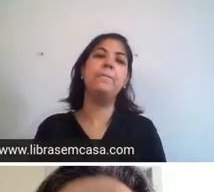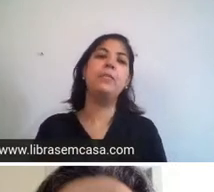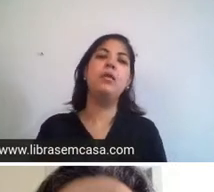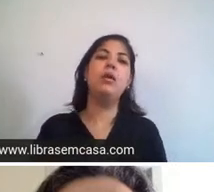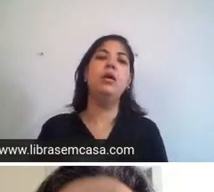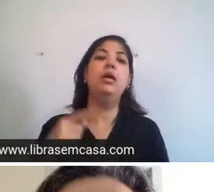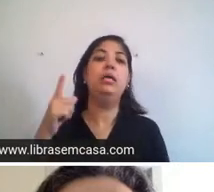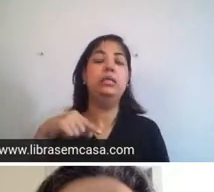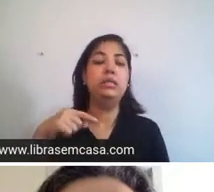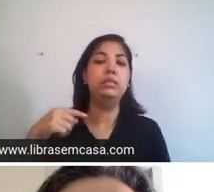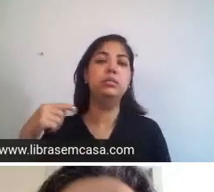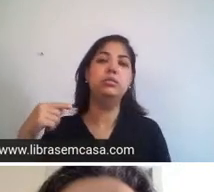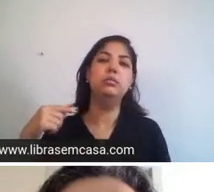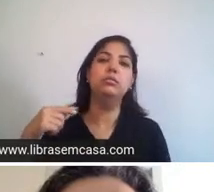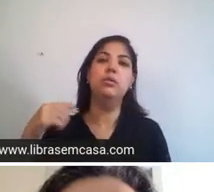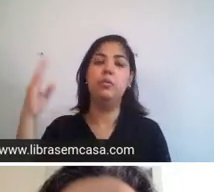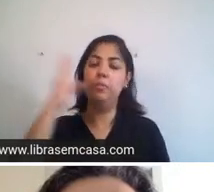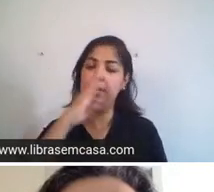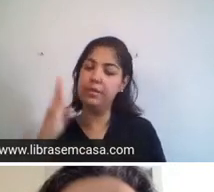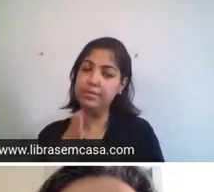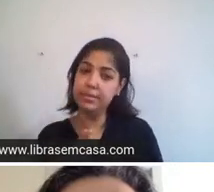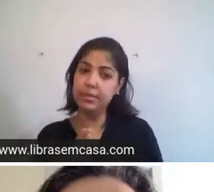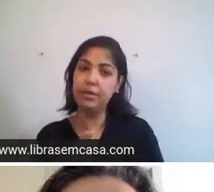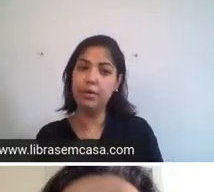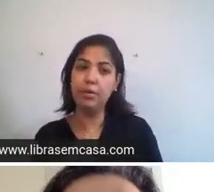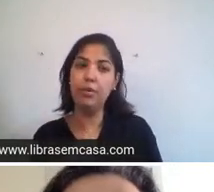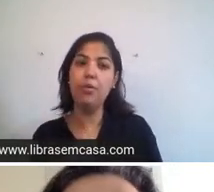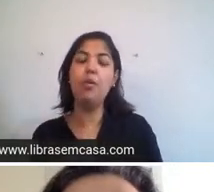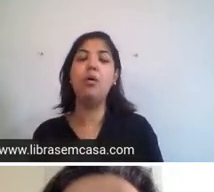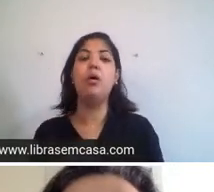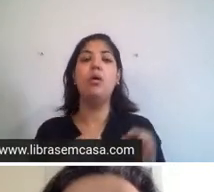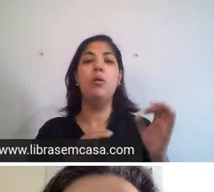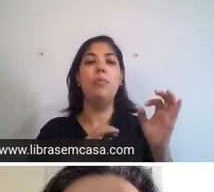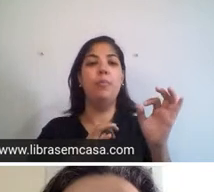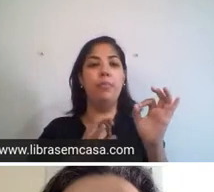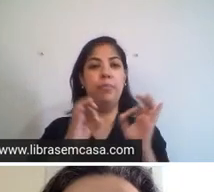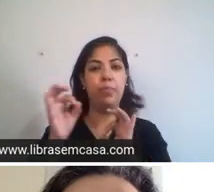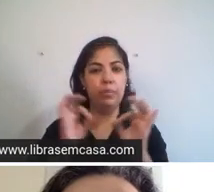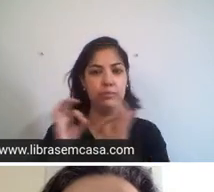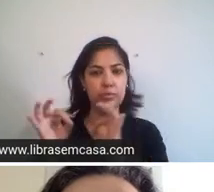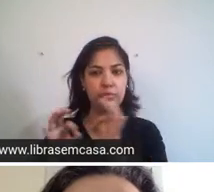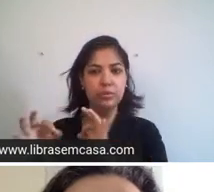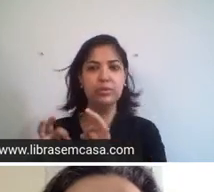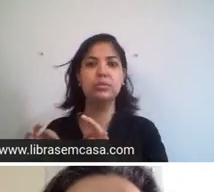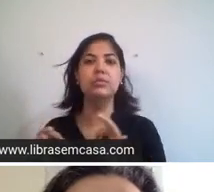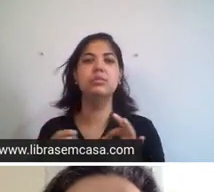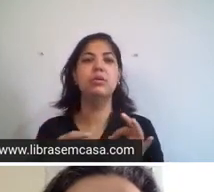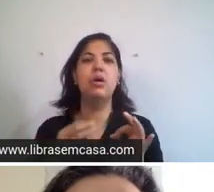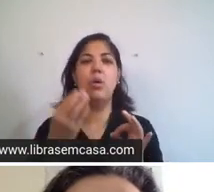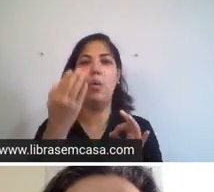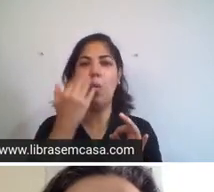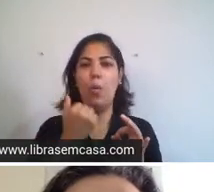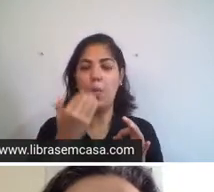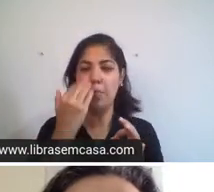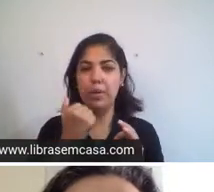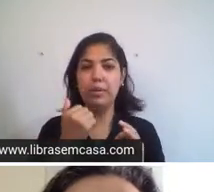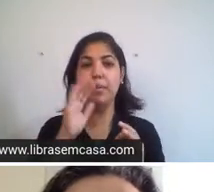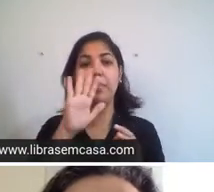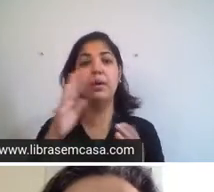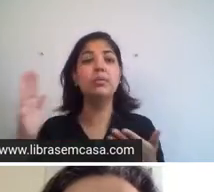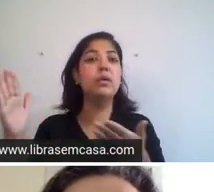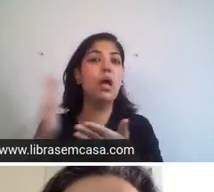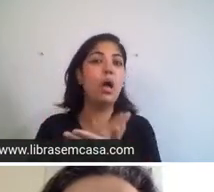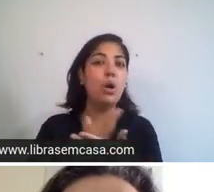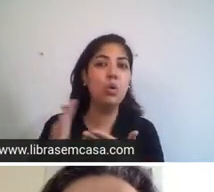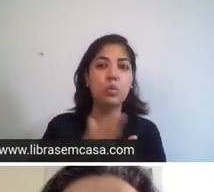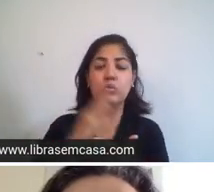lado, ter 10 milhões de pessoas em situação de insegurança alimentar e, por outro lado, 40 milhões de brasileiros obesos. Como que a gente